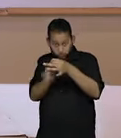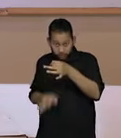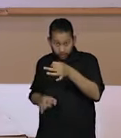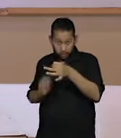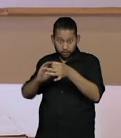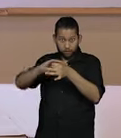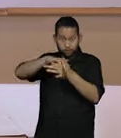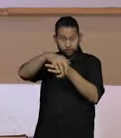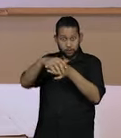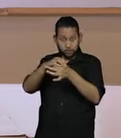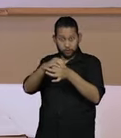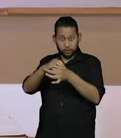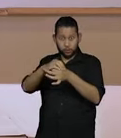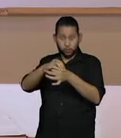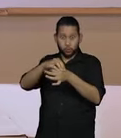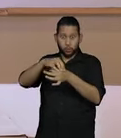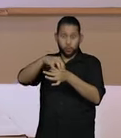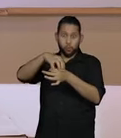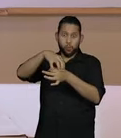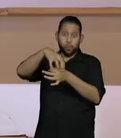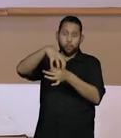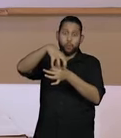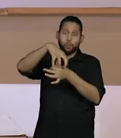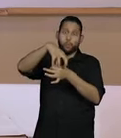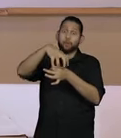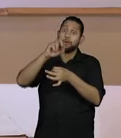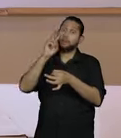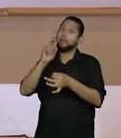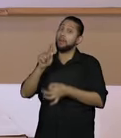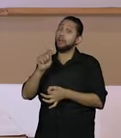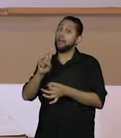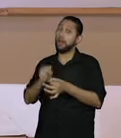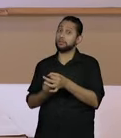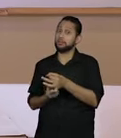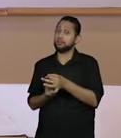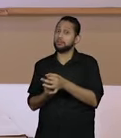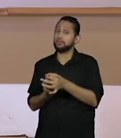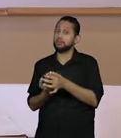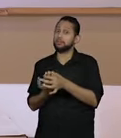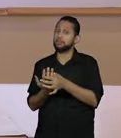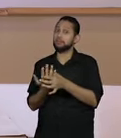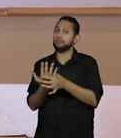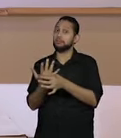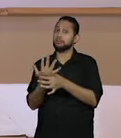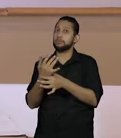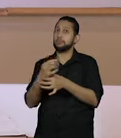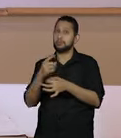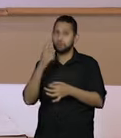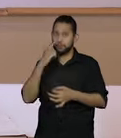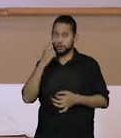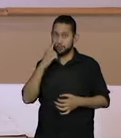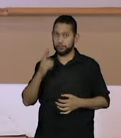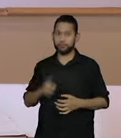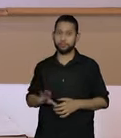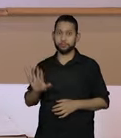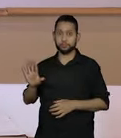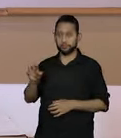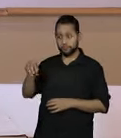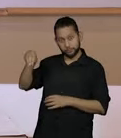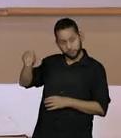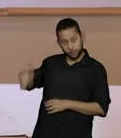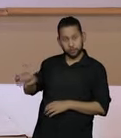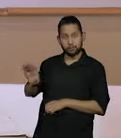ensaio para ver se o gás realmente está sendo liberado. Tá?